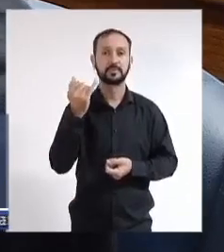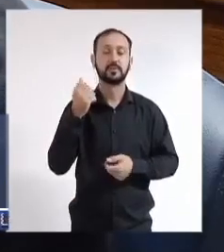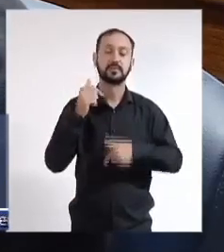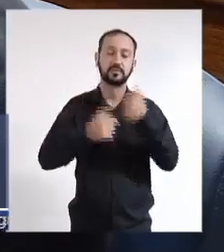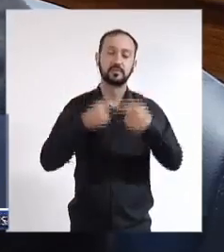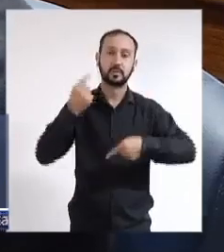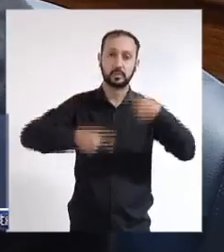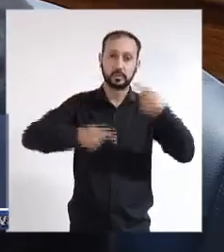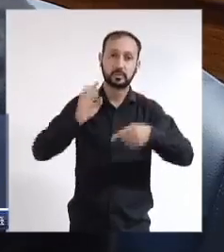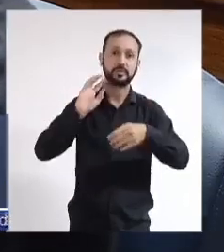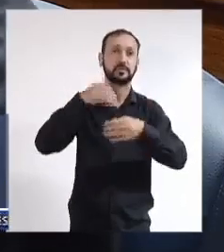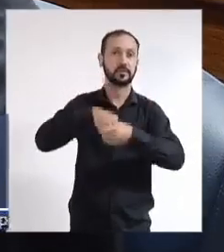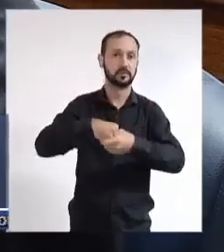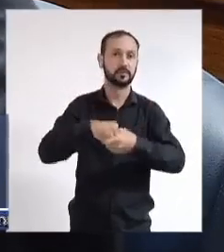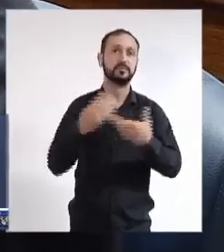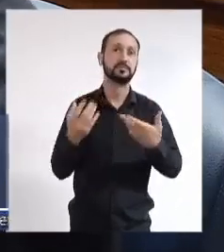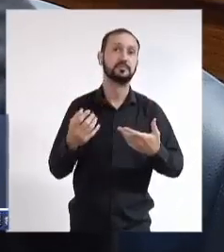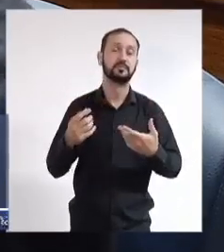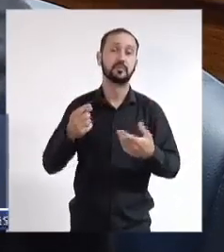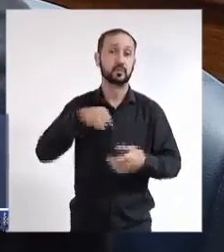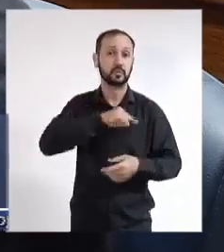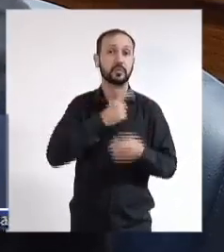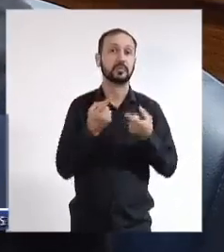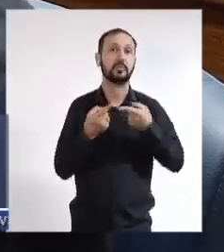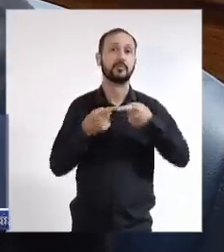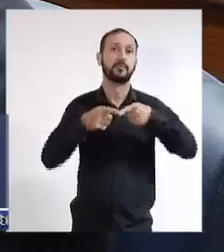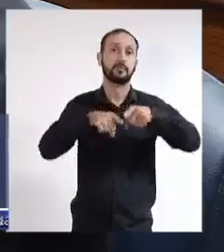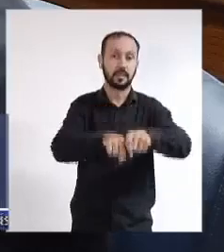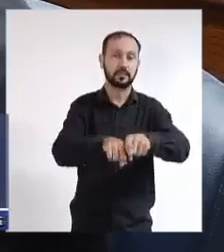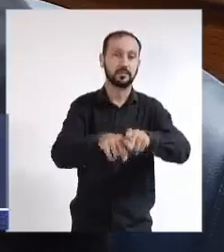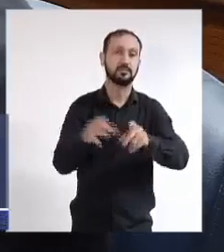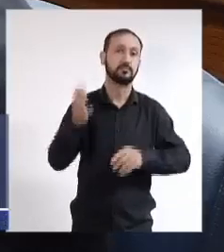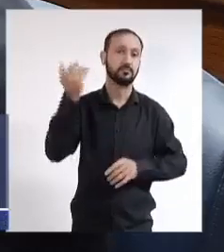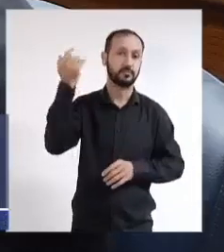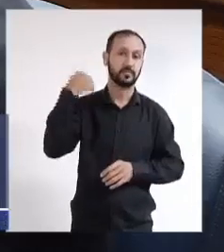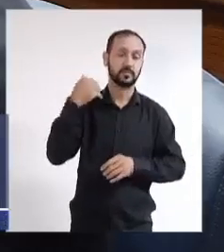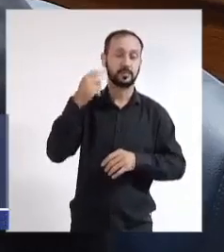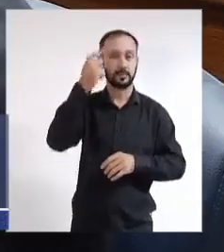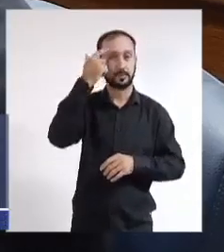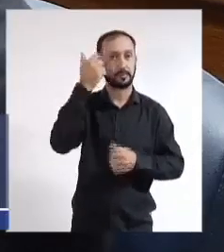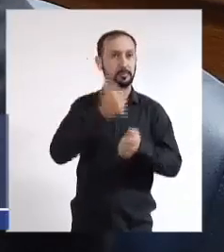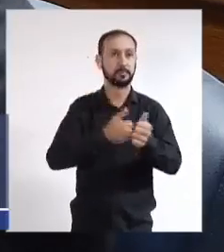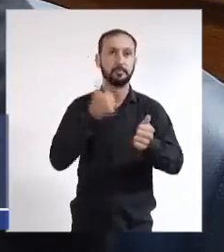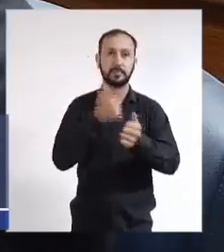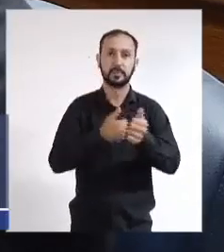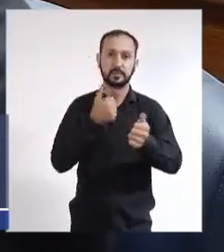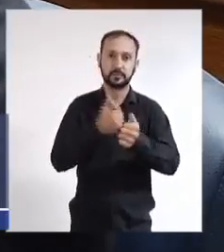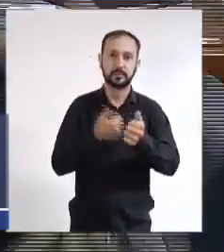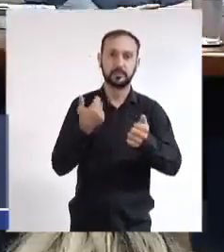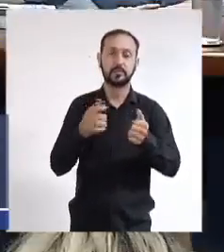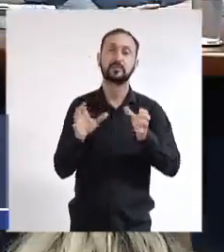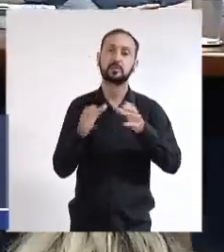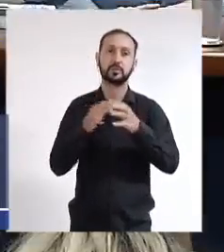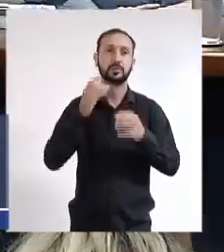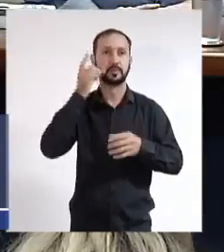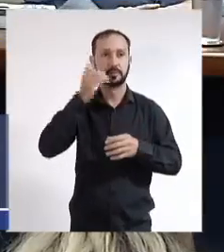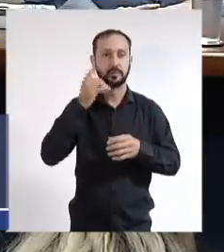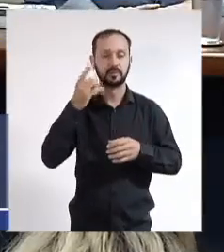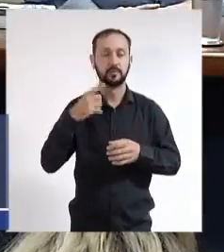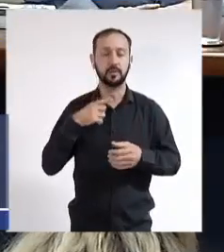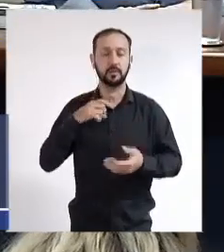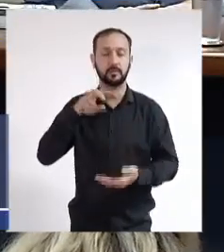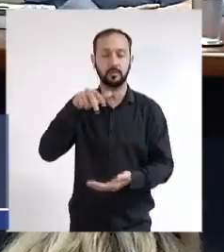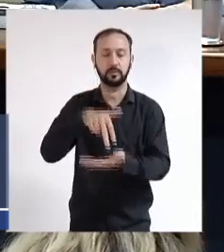discutir isso aqui dentro e nós estamos somos parceiros como fomos um dia lá que o senhor pensou nessa dessa frente parlamentar teve a